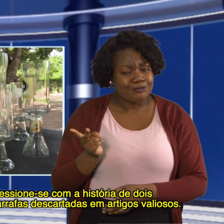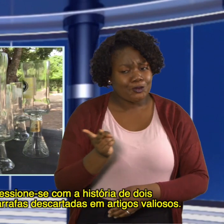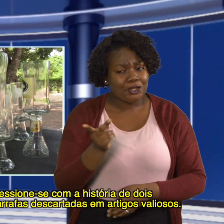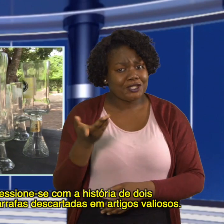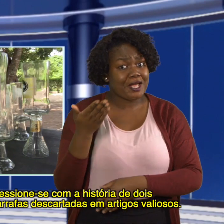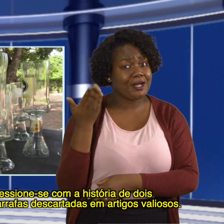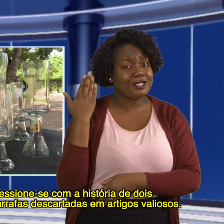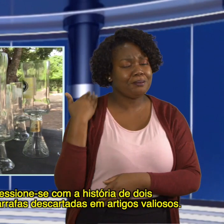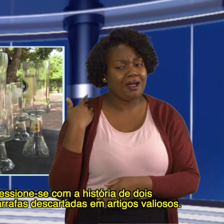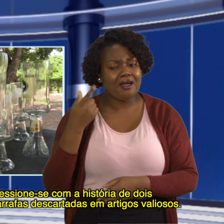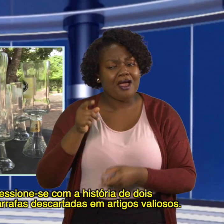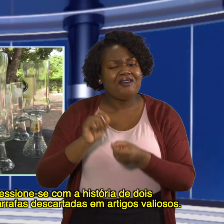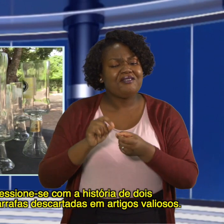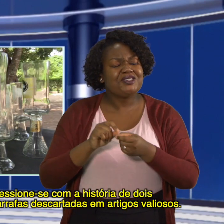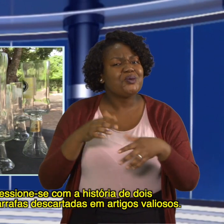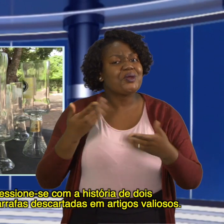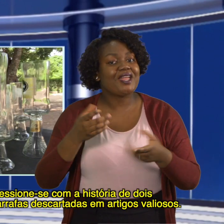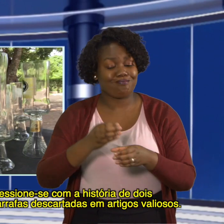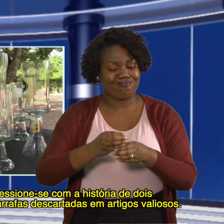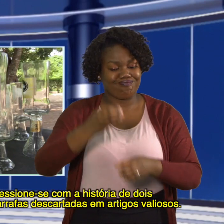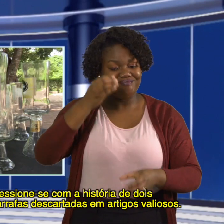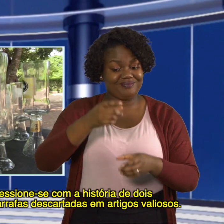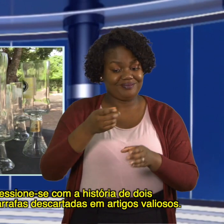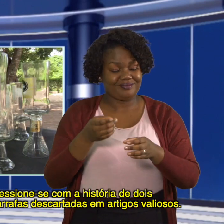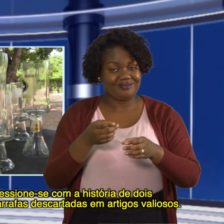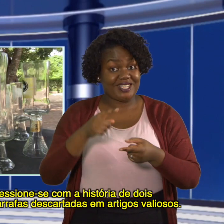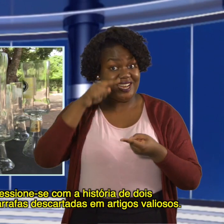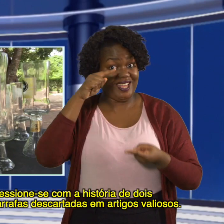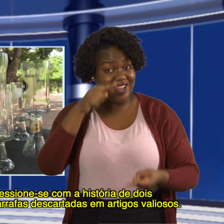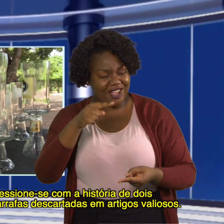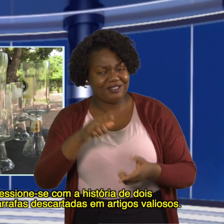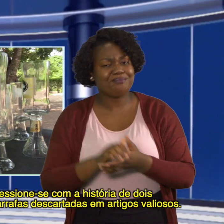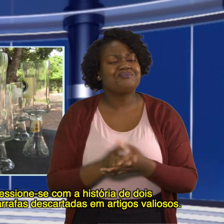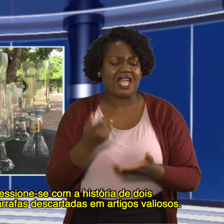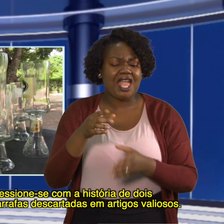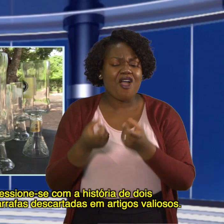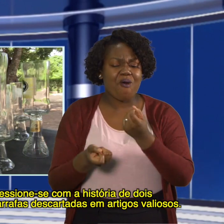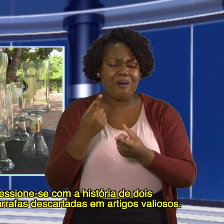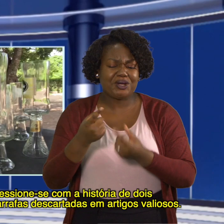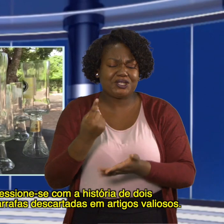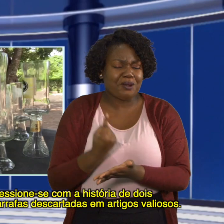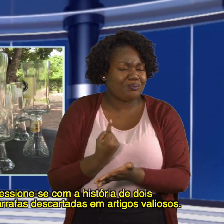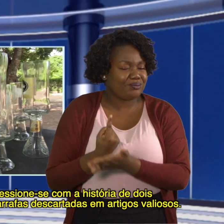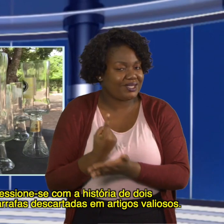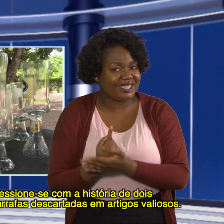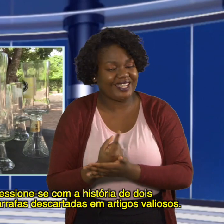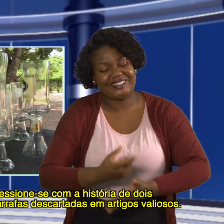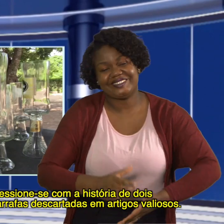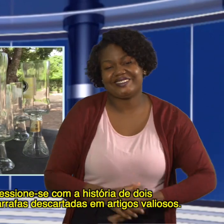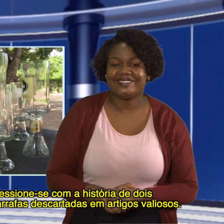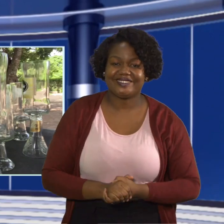irmãos que transforma garrafas descartadas artigos valiosos